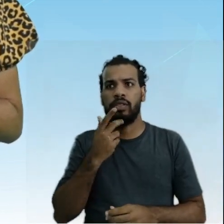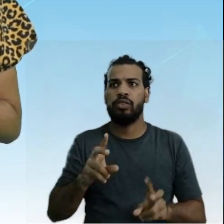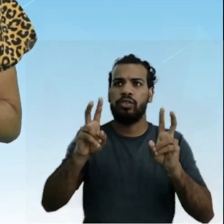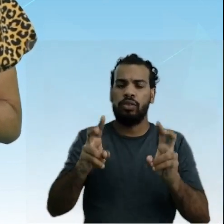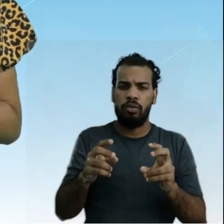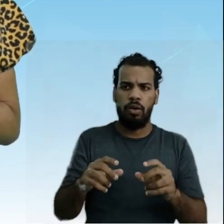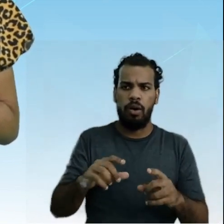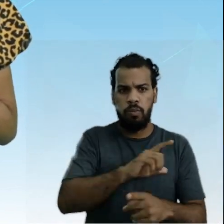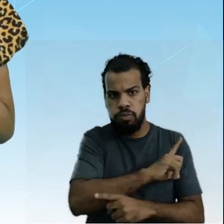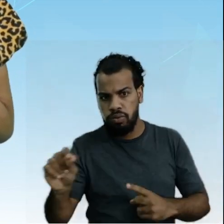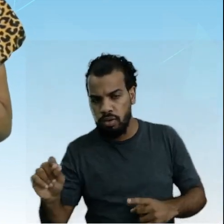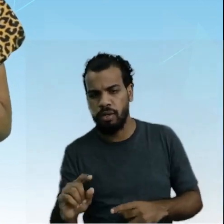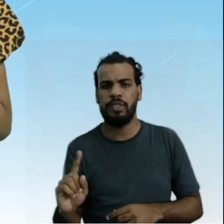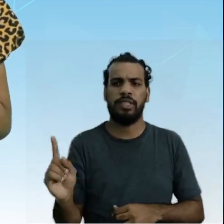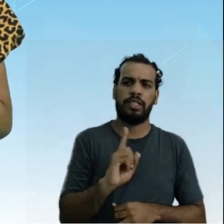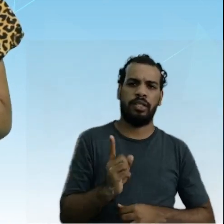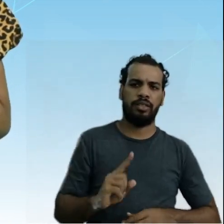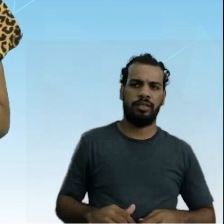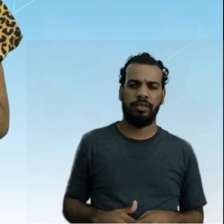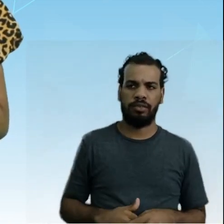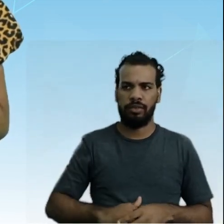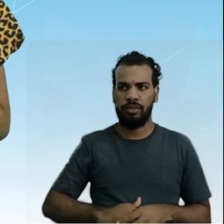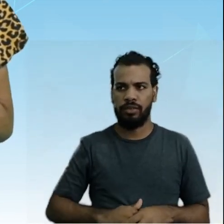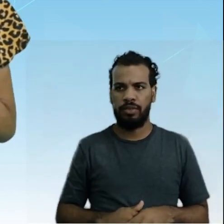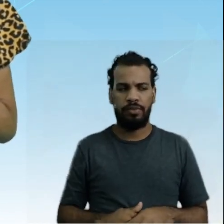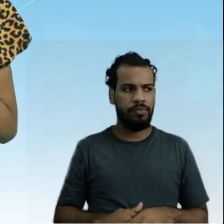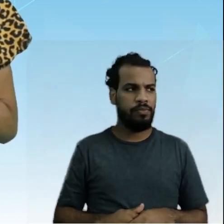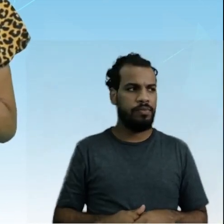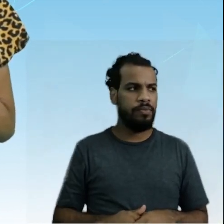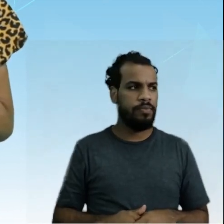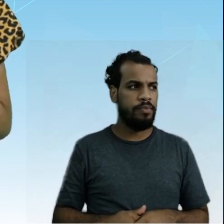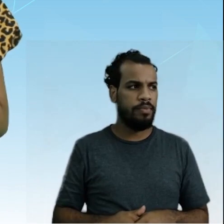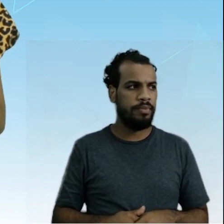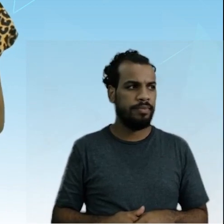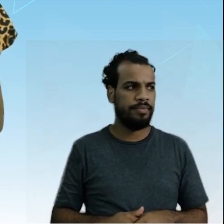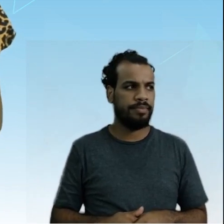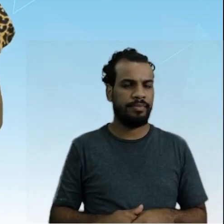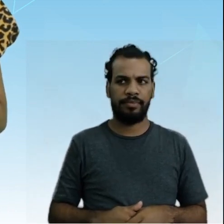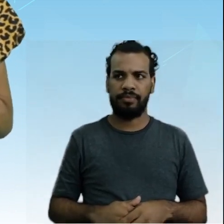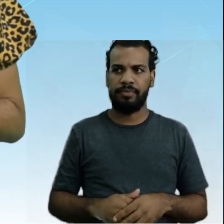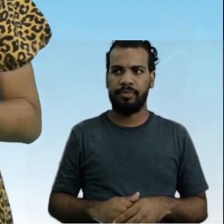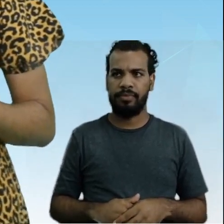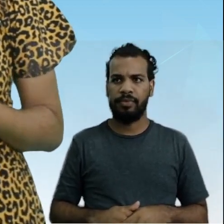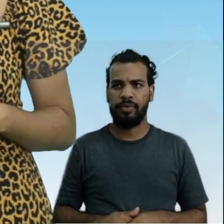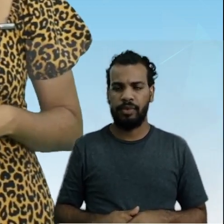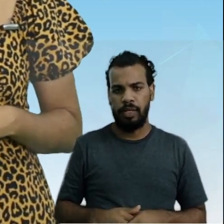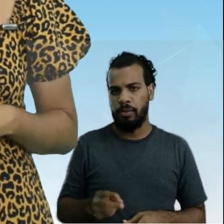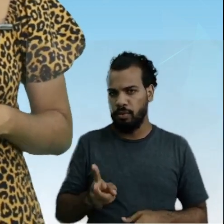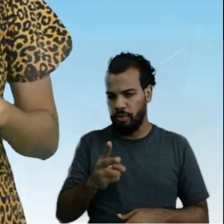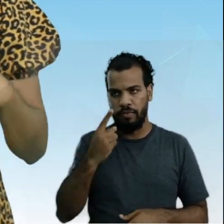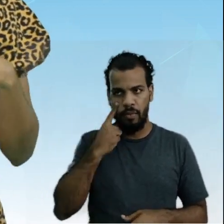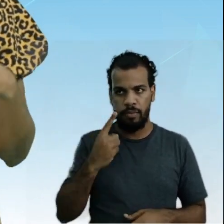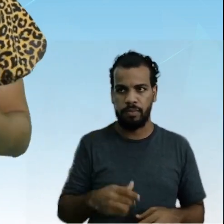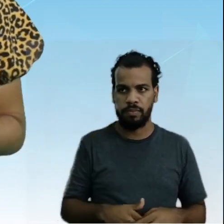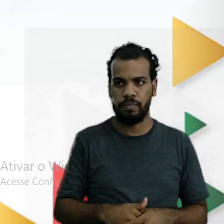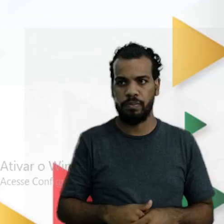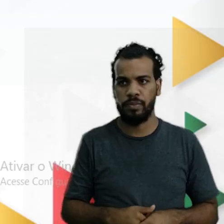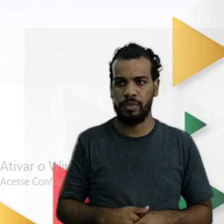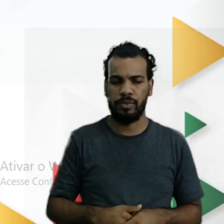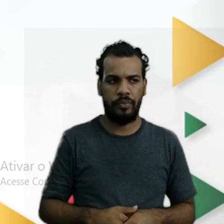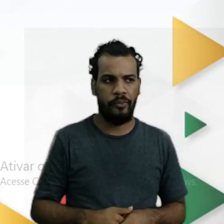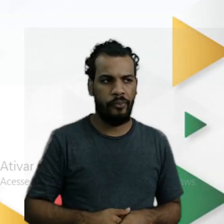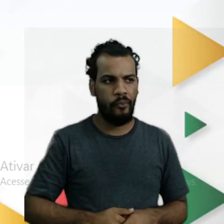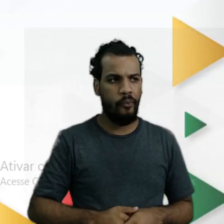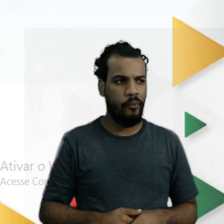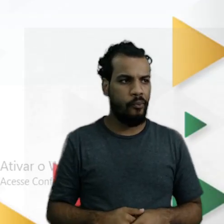uma fuga total claro, ao a gente vai texto. fazer isso. Mas aqui é a ideia do encantado mesmo. Aí podemos seguir aqui. Vamos lá. Isso. E